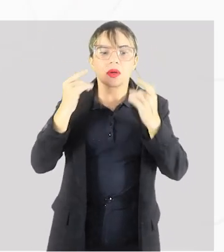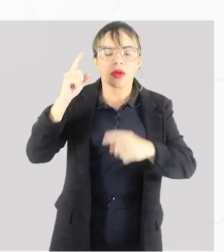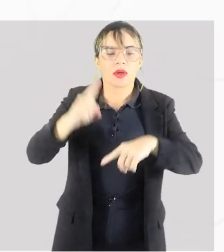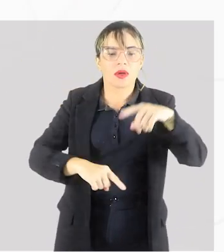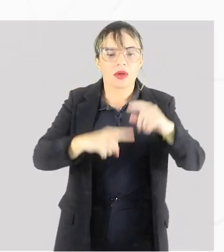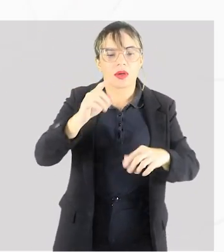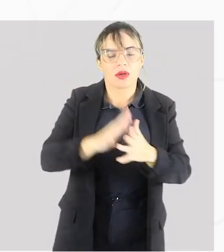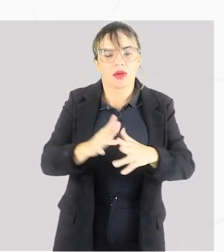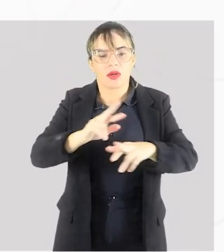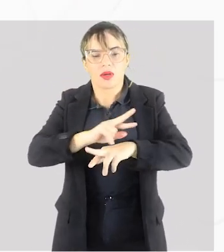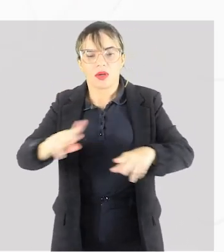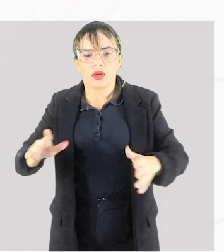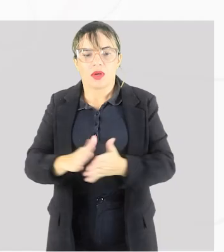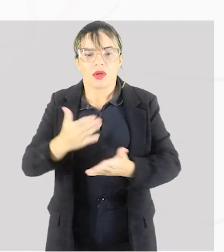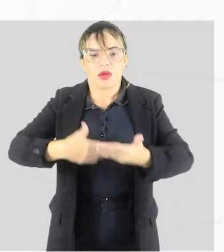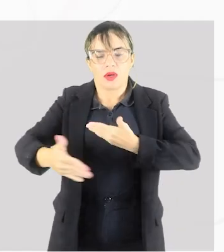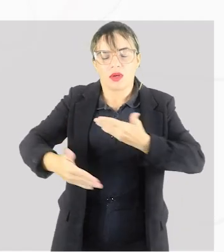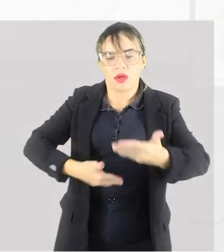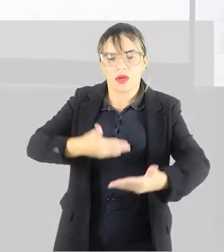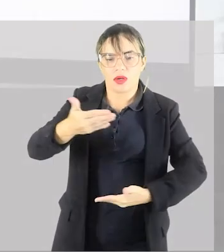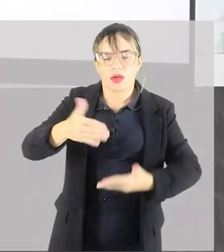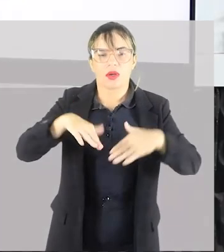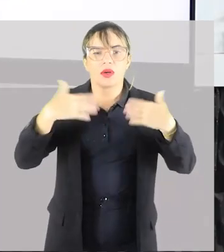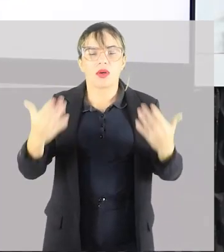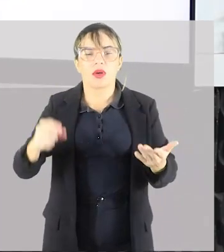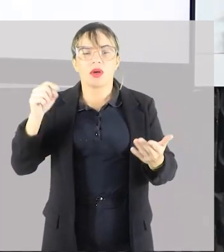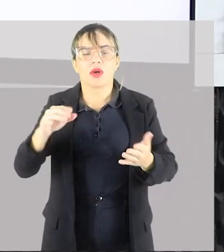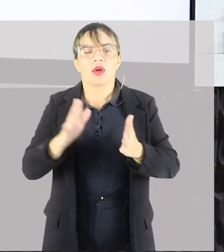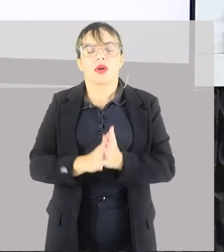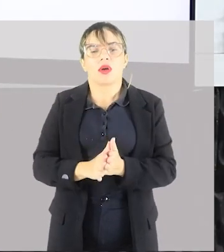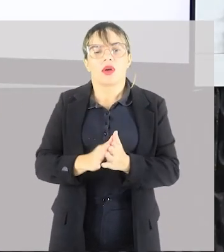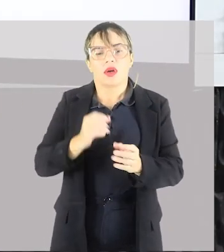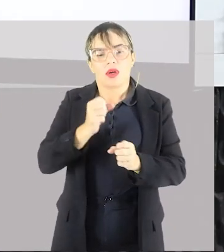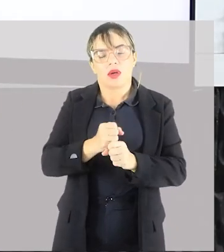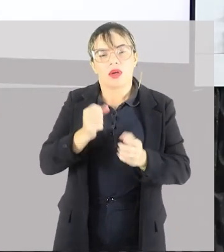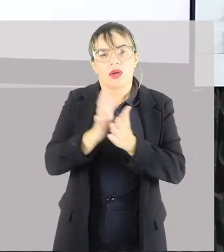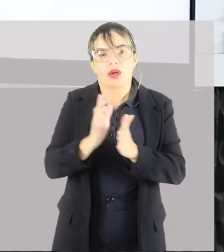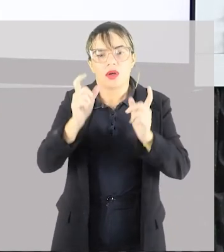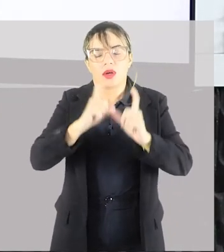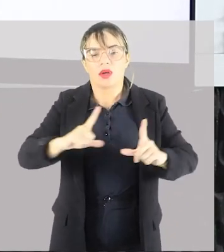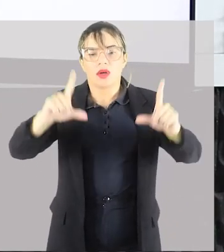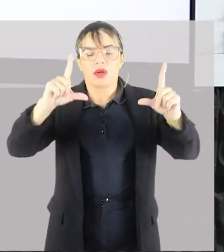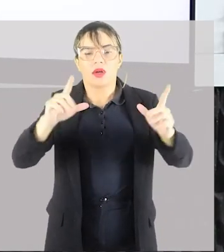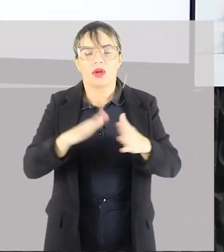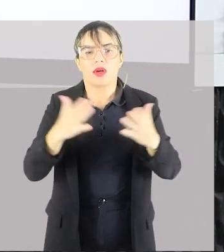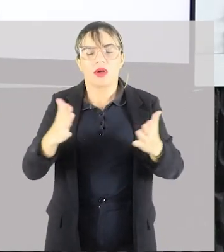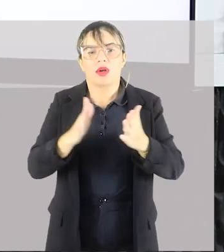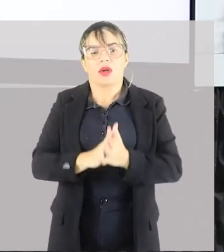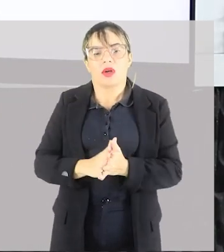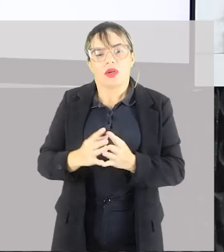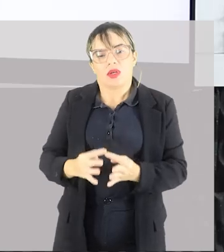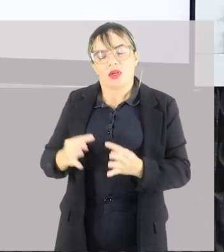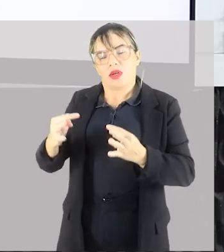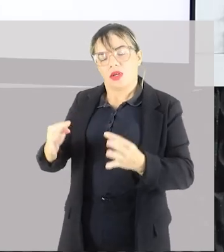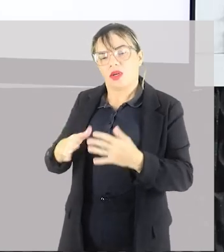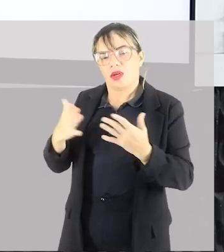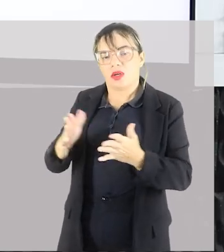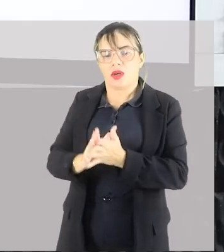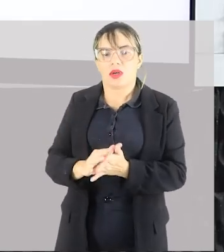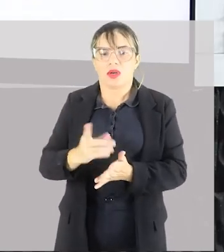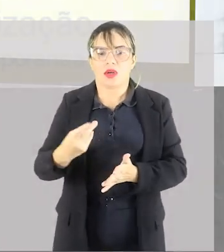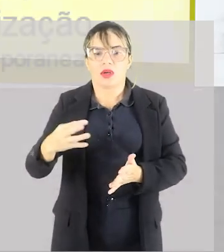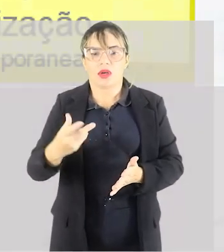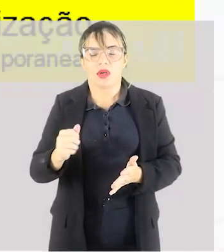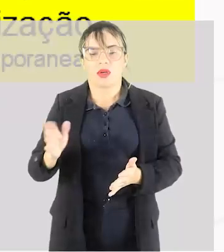também variados, e uma interação entre a obra e o espectador por meios mecânicos, eletrônicos, entre outros. A Adriana Varejão, acabei de comentar